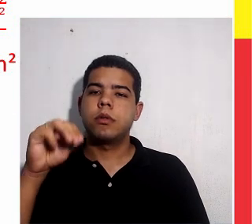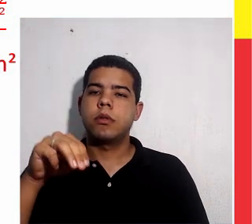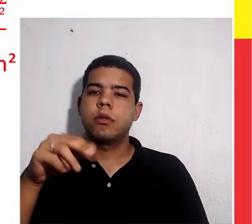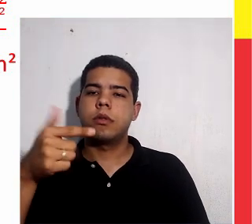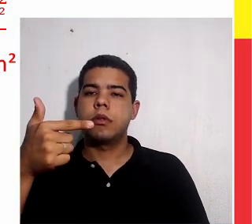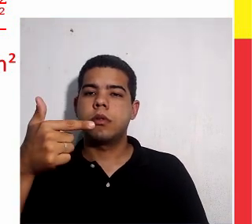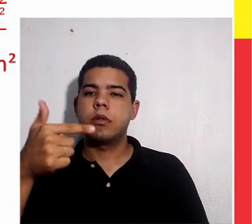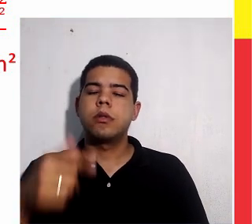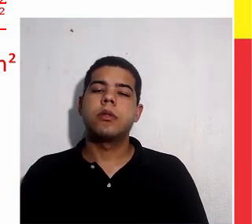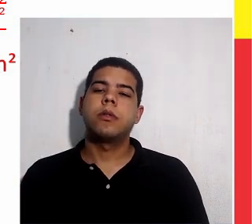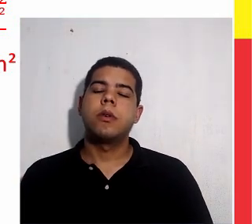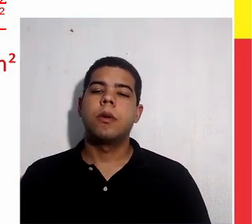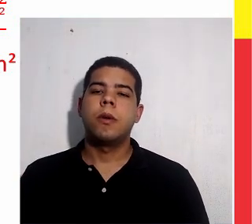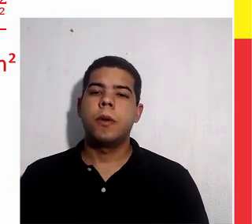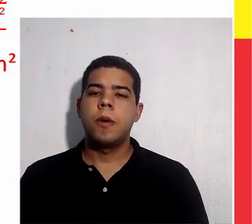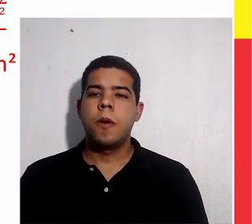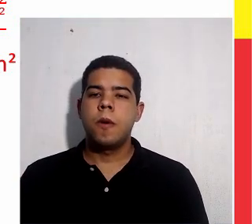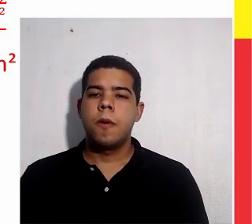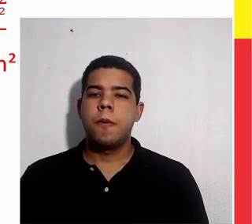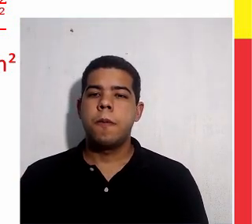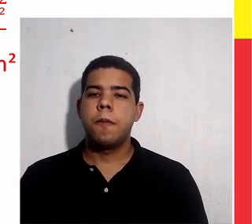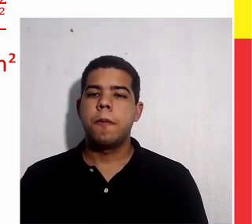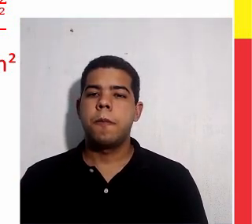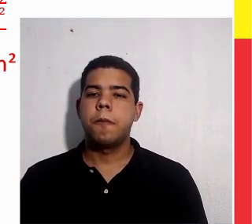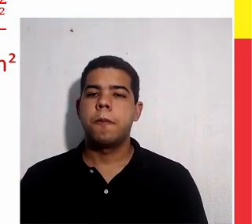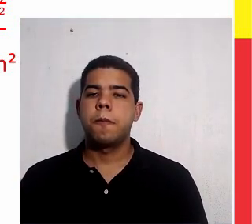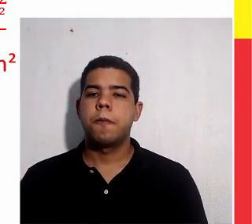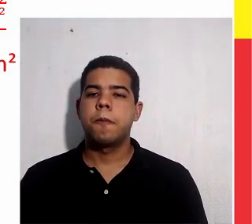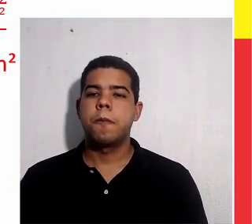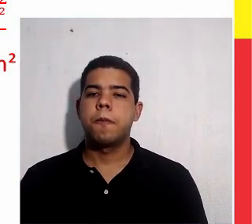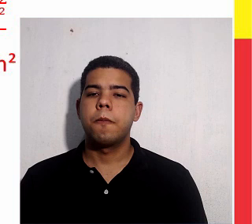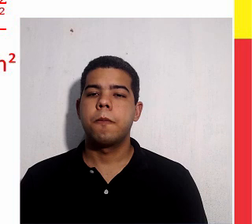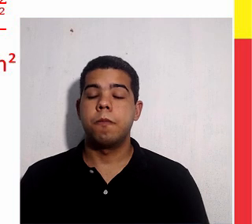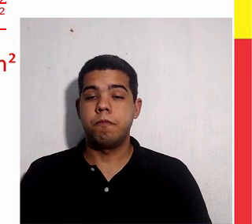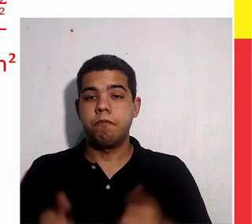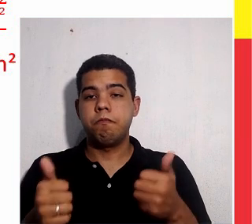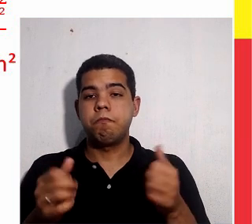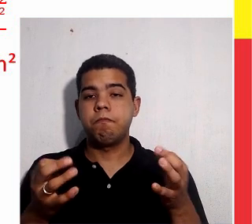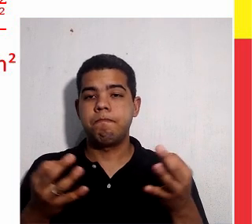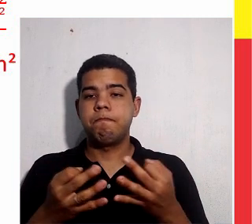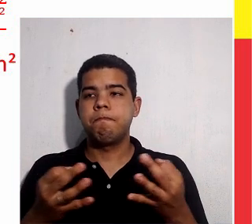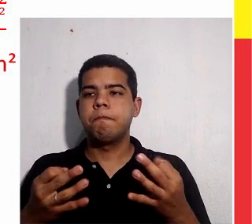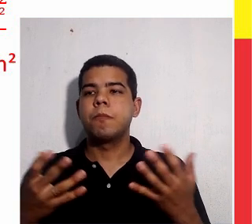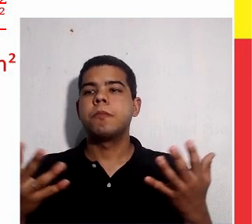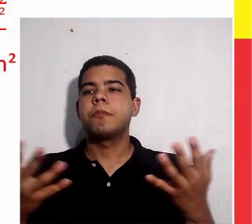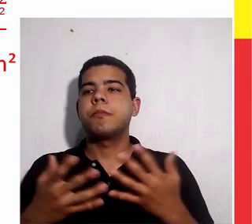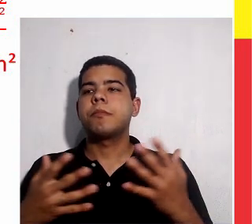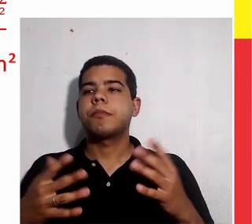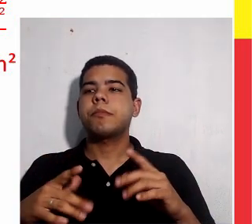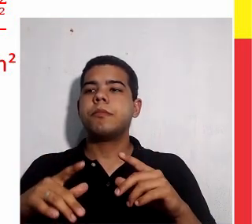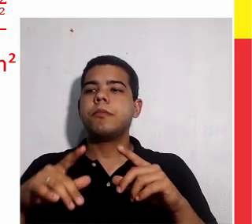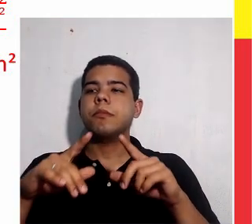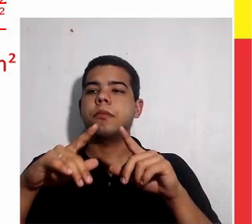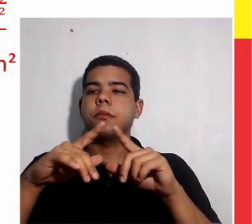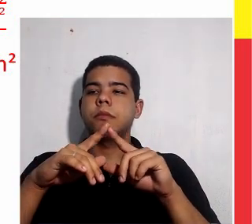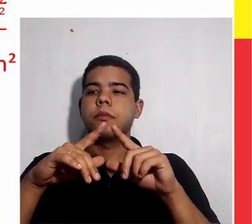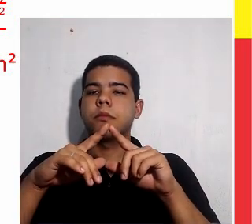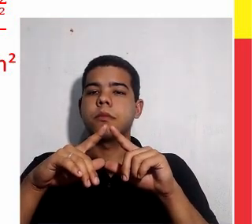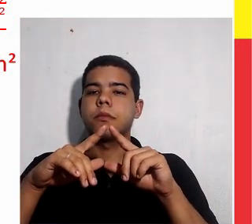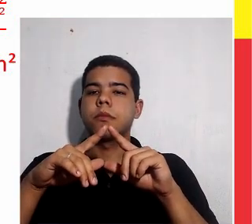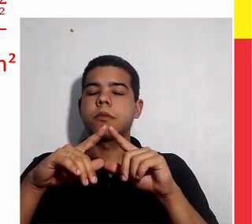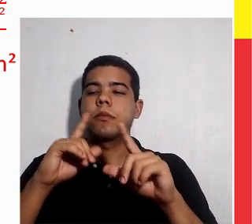dá 300 centímetros quadrados. Perfeito. Vamos agora encontrar a área do